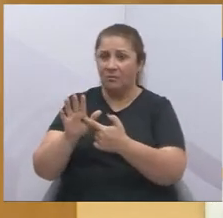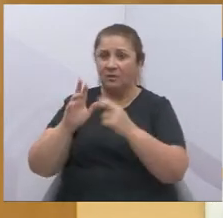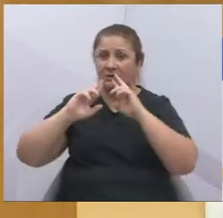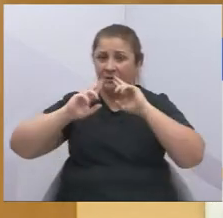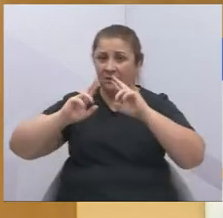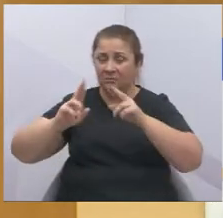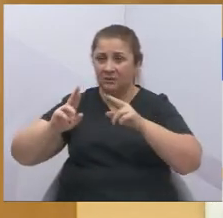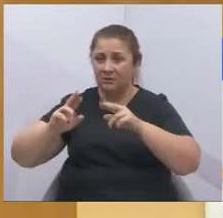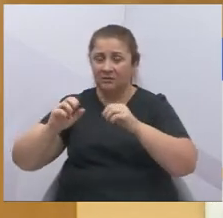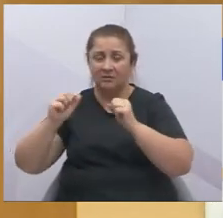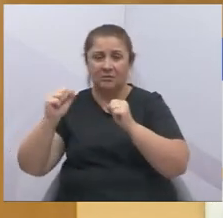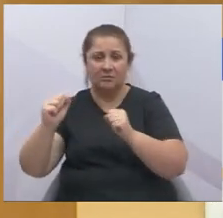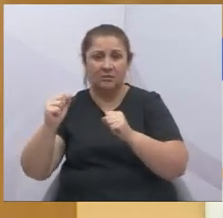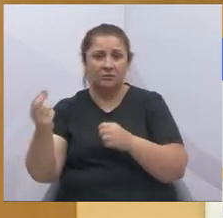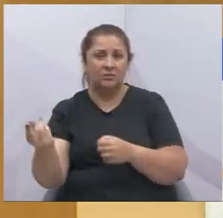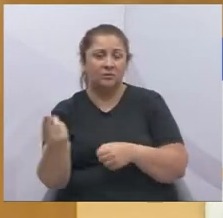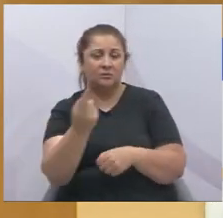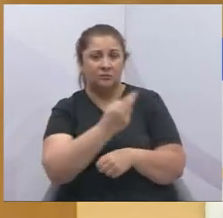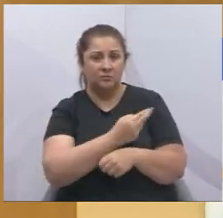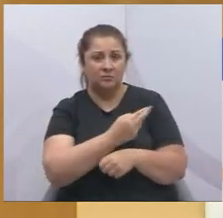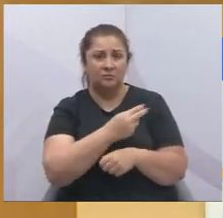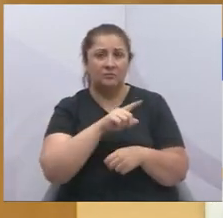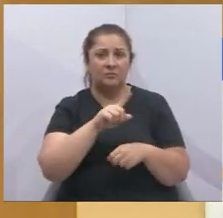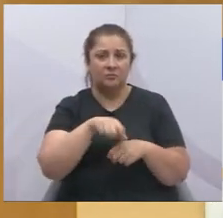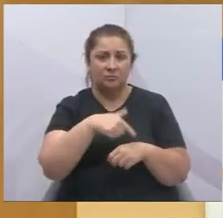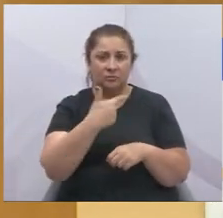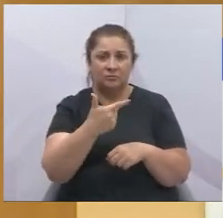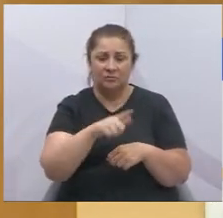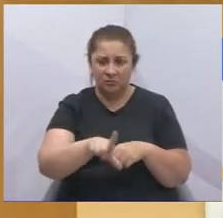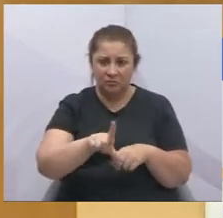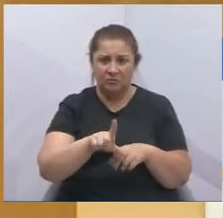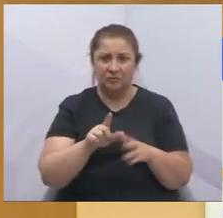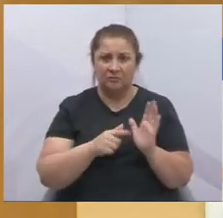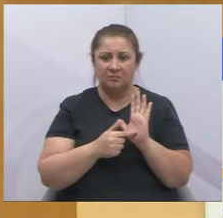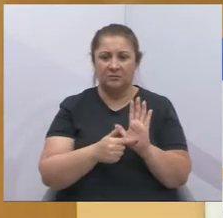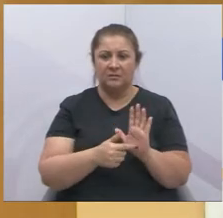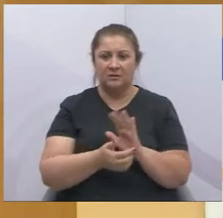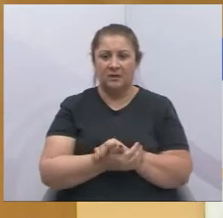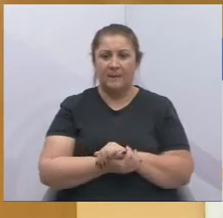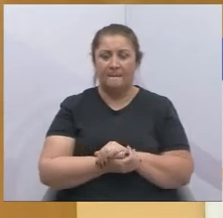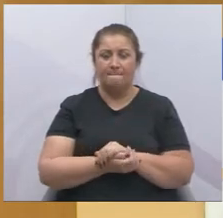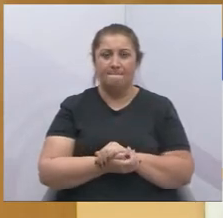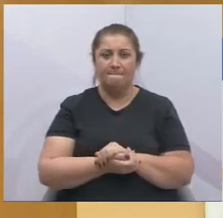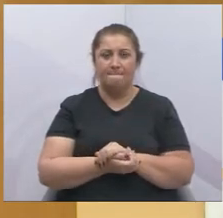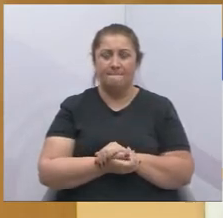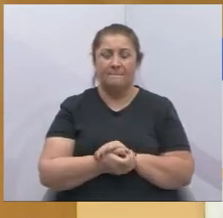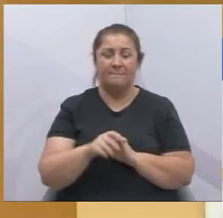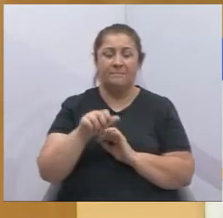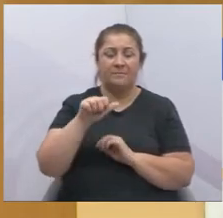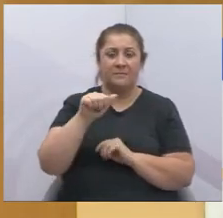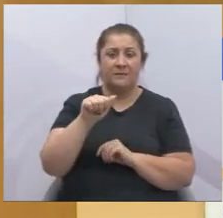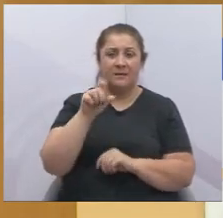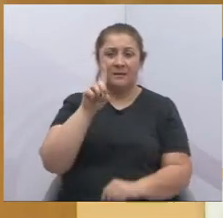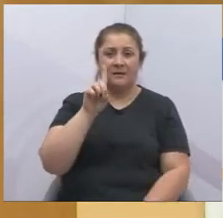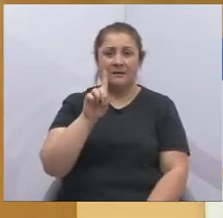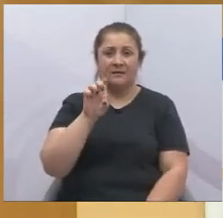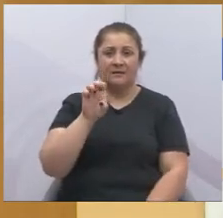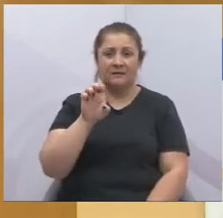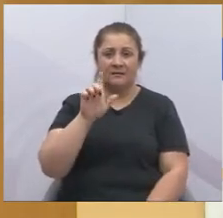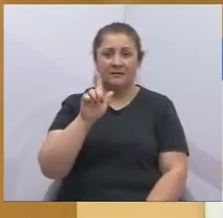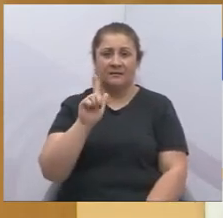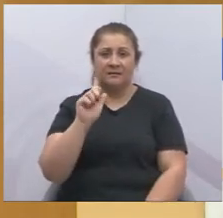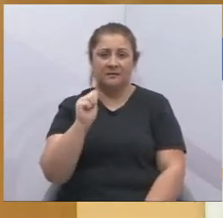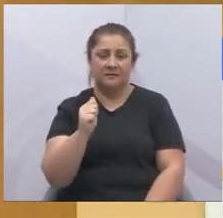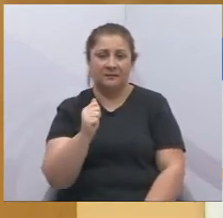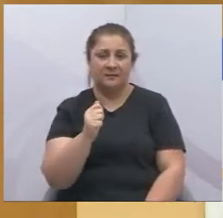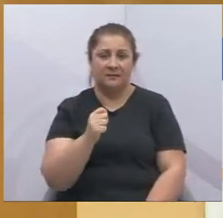para o secretário de Segurança e Defesa do Cidadão. Artigo 8º. As adegas terão até 31